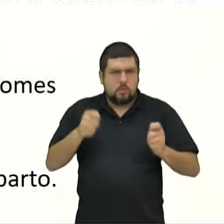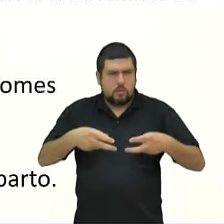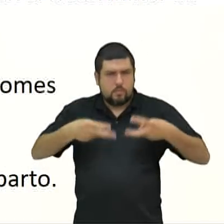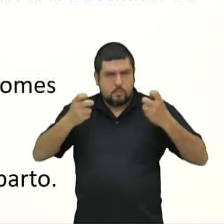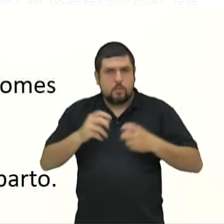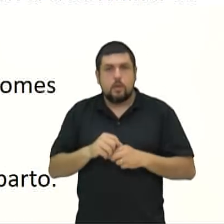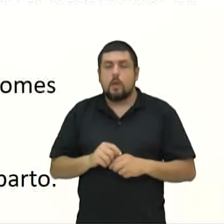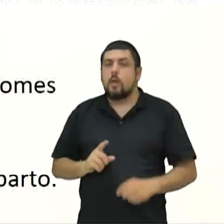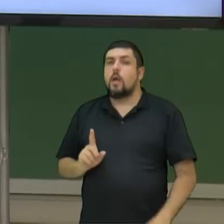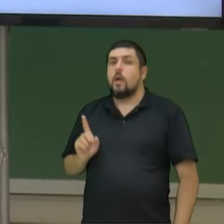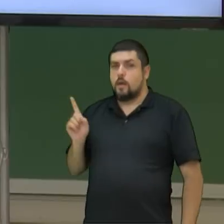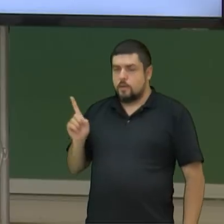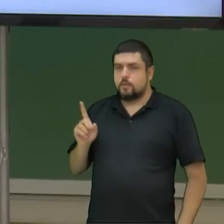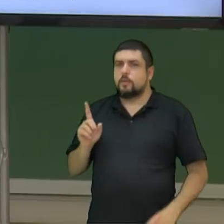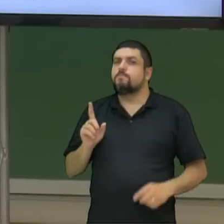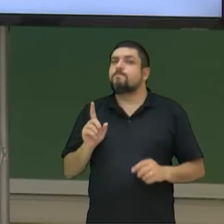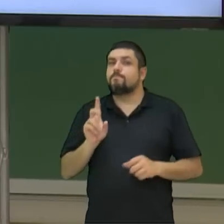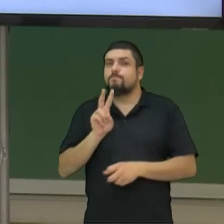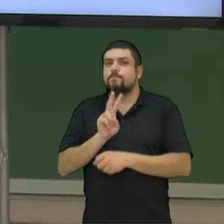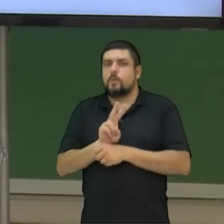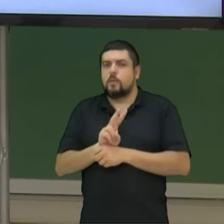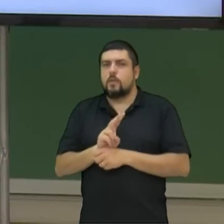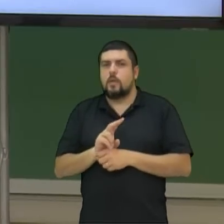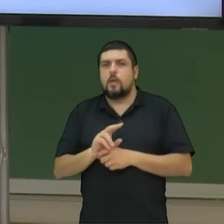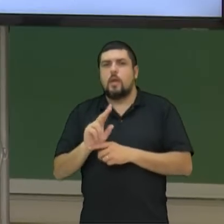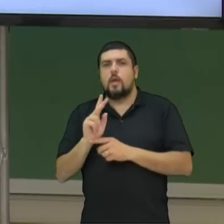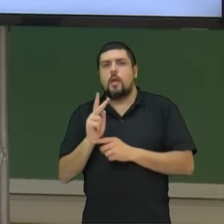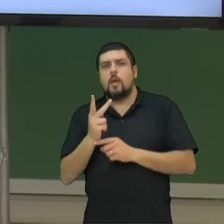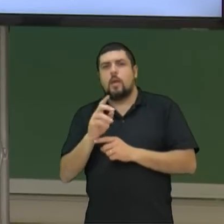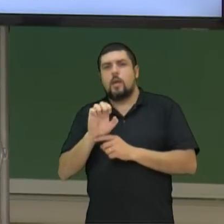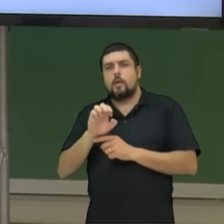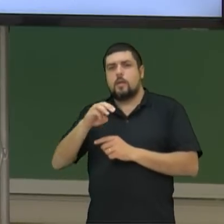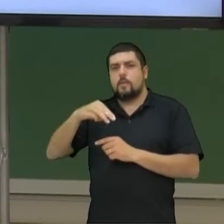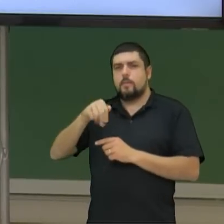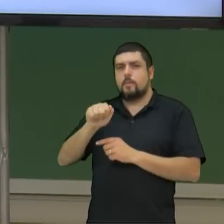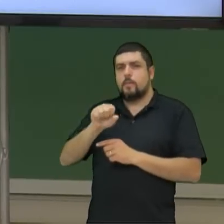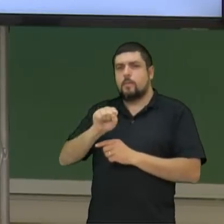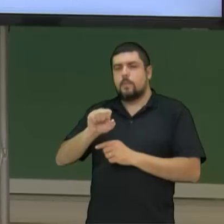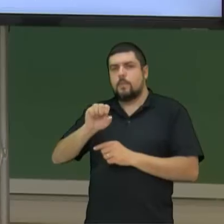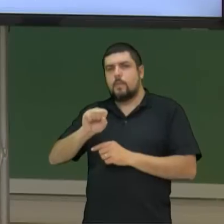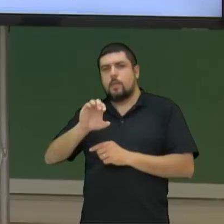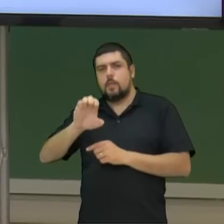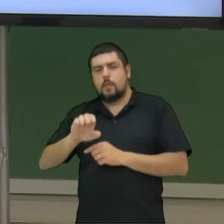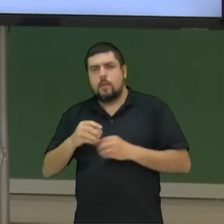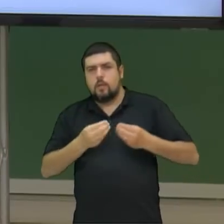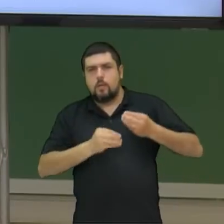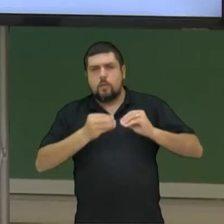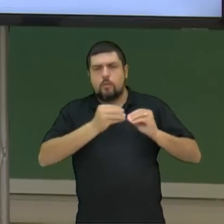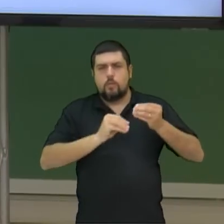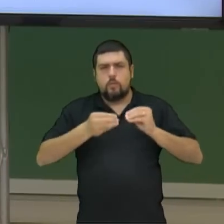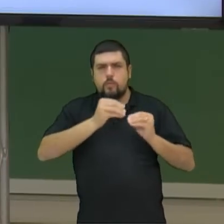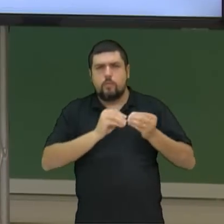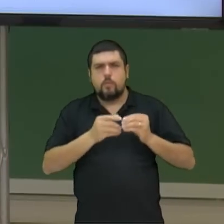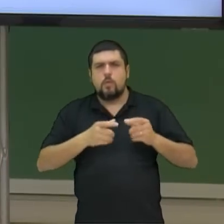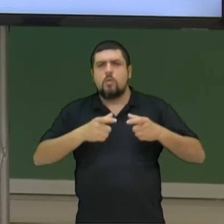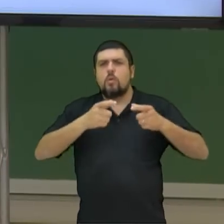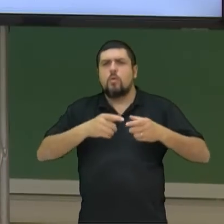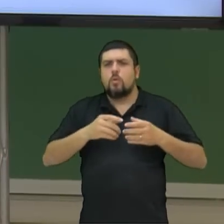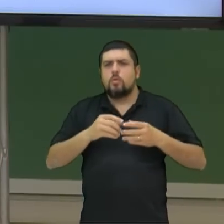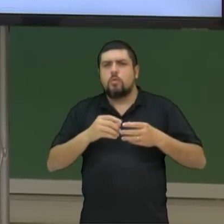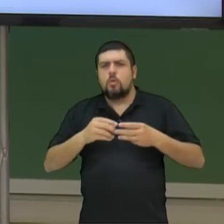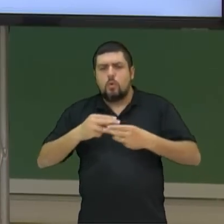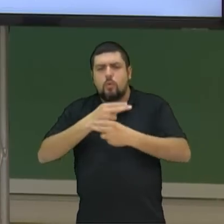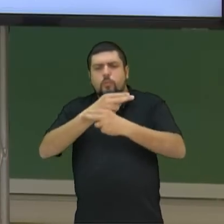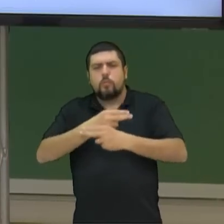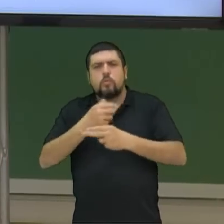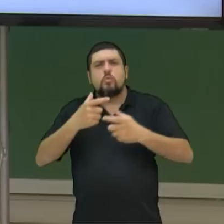uma pegadinha, gente. Lembra que a hemácia é uma célula anucleada. A gente encontra os cromossomos onde? No núcleo. Então, se ela não